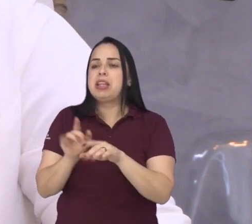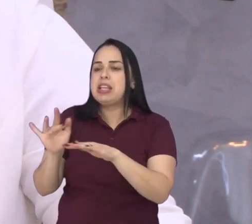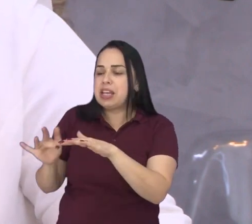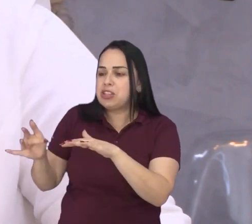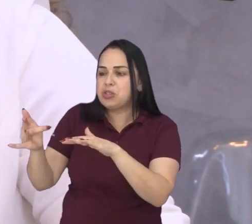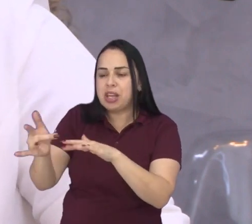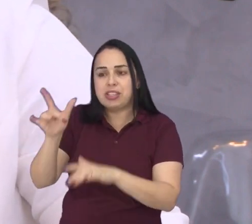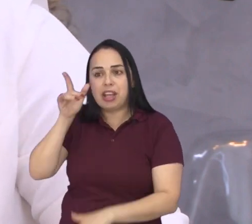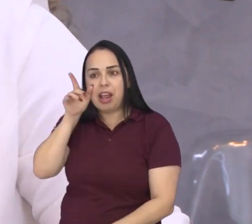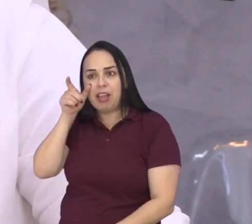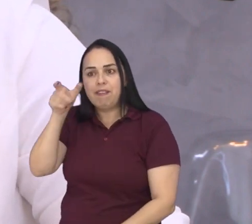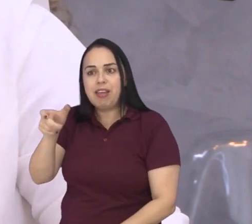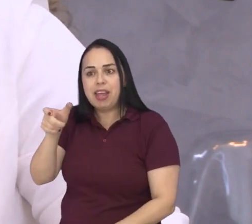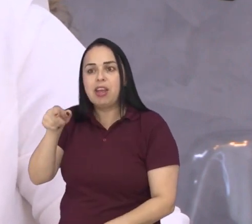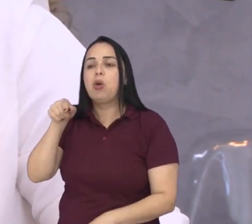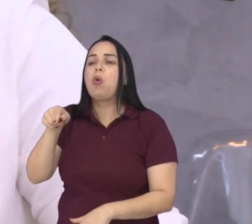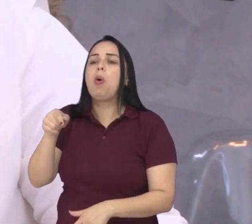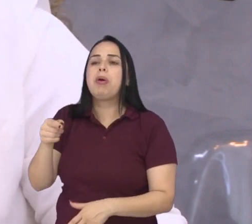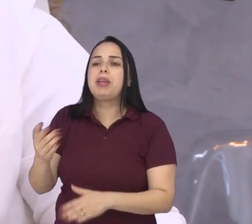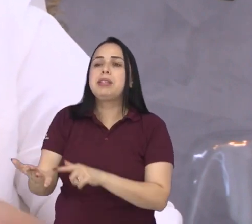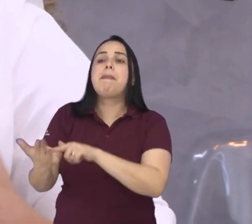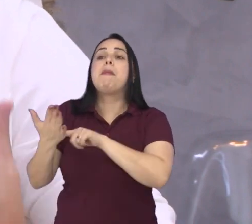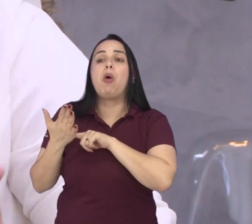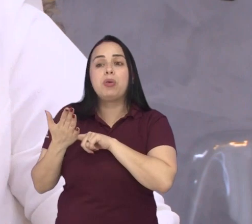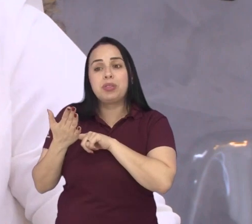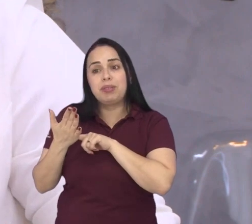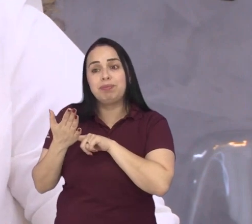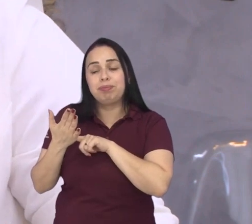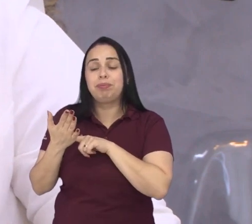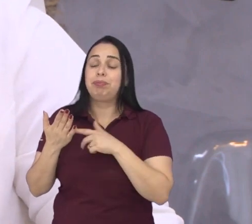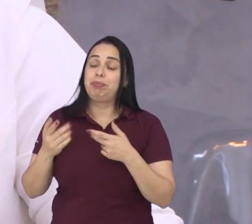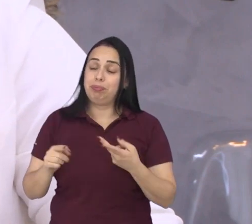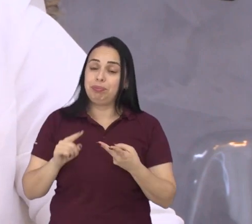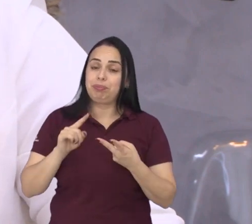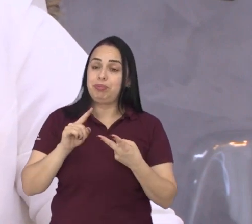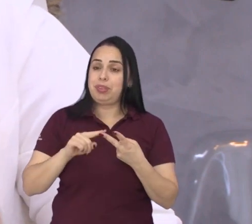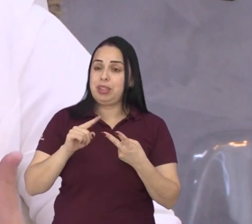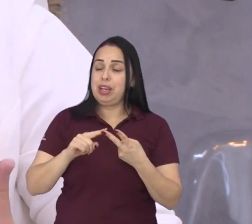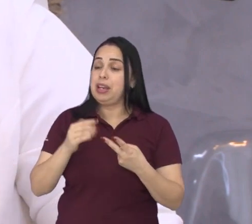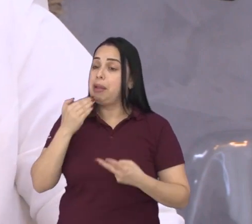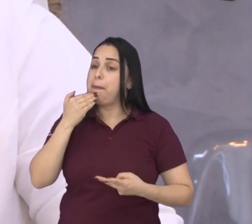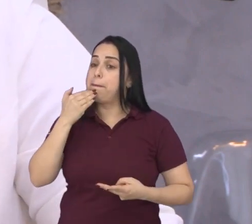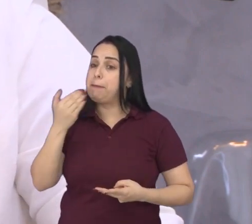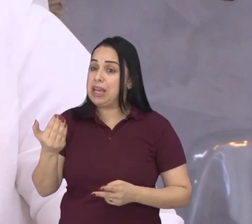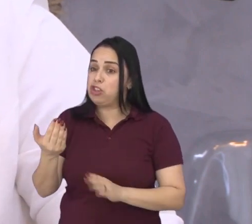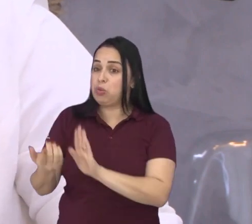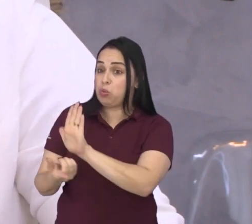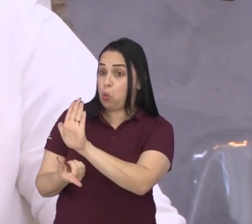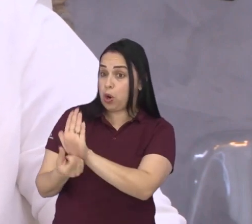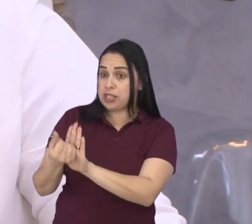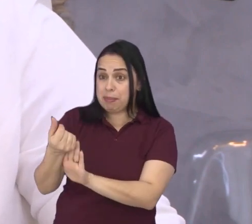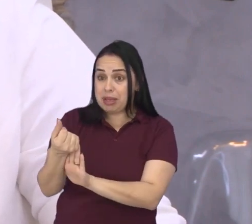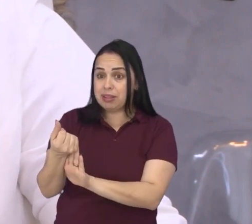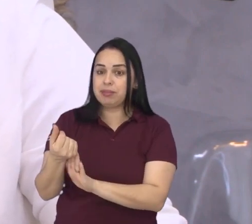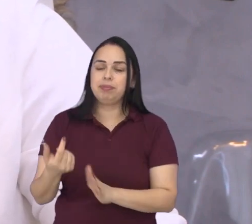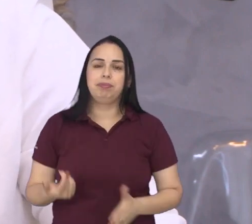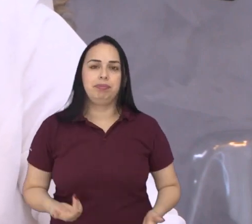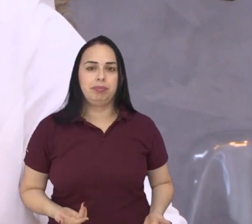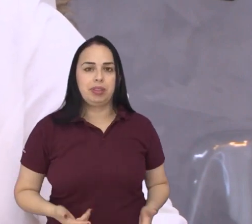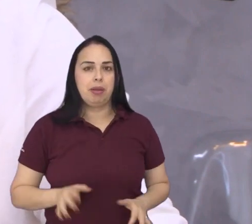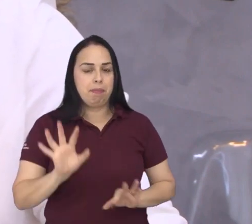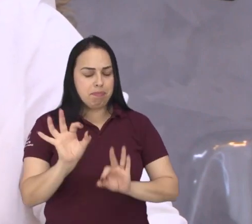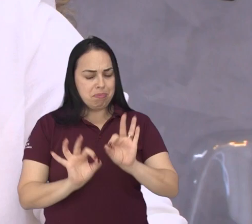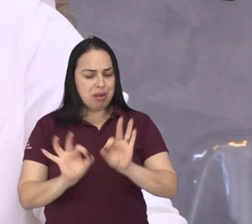ele entra às vezes no seu perfil nas redes sociais, como você se apresenta, no momento que ele faz a solicitação